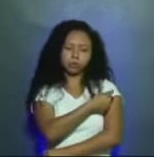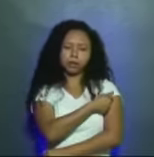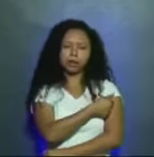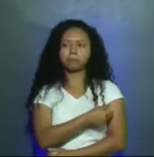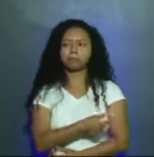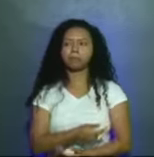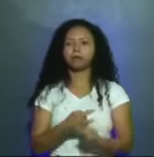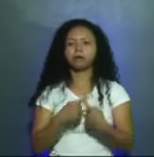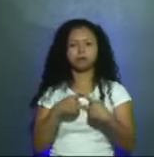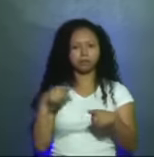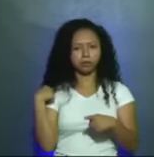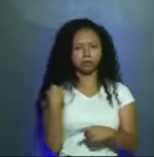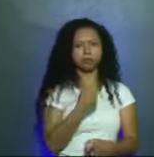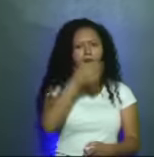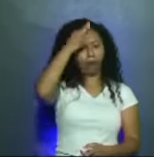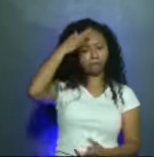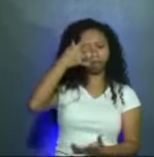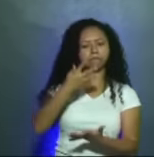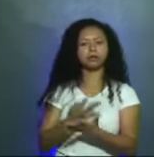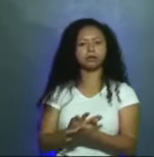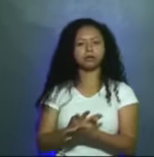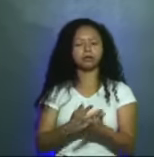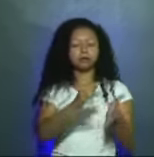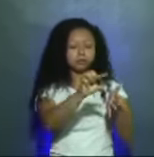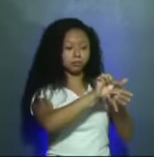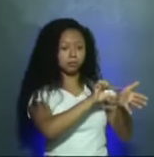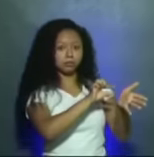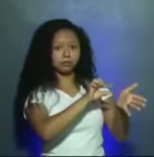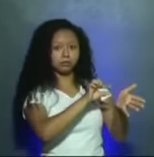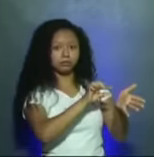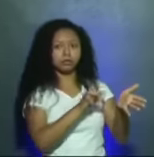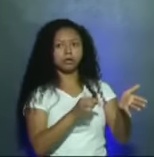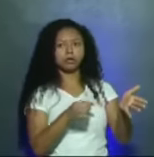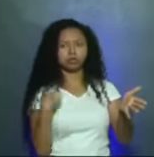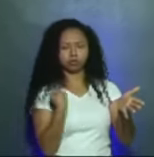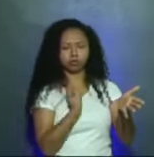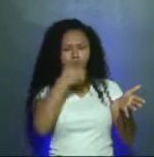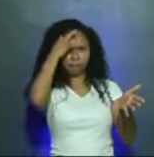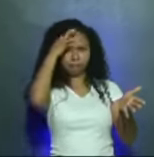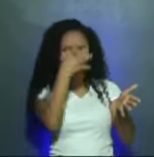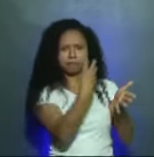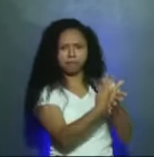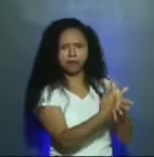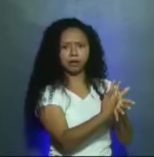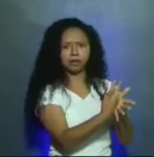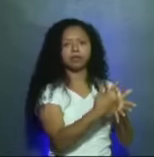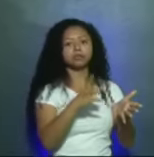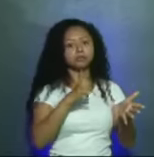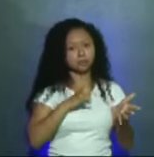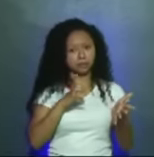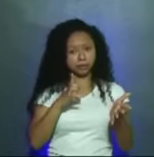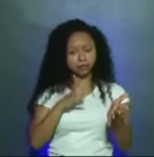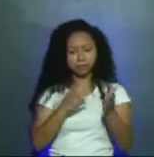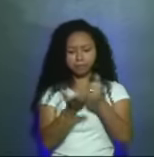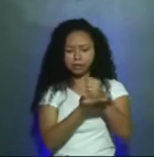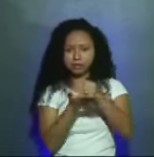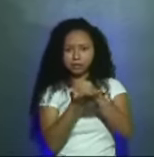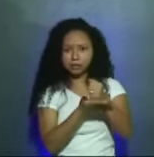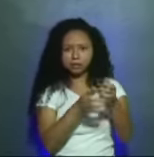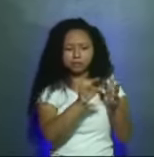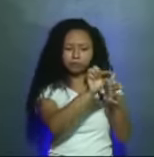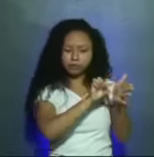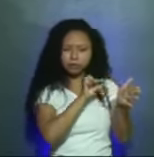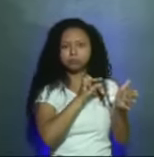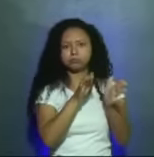nós aplicamos fé, baseado nesse versículo, né? A nossa fé sempre tem que ser baseada na palavra. Nós baseamos a nossa